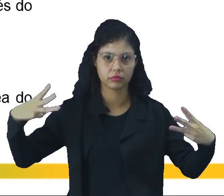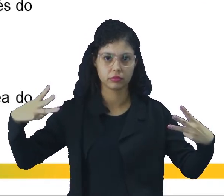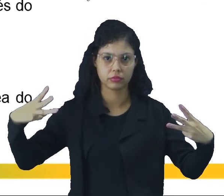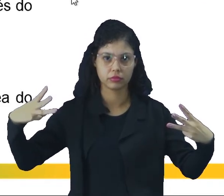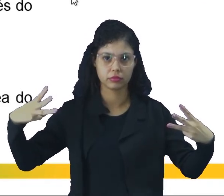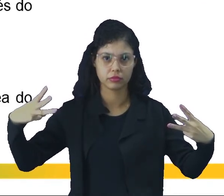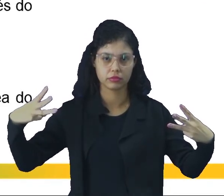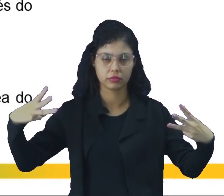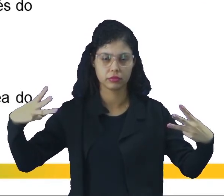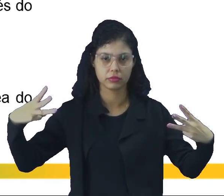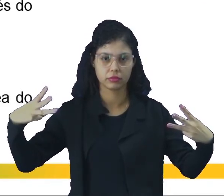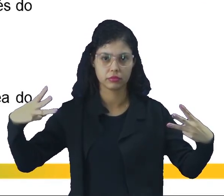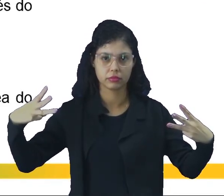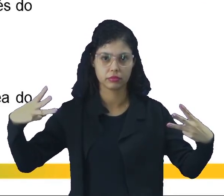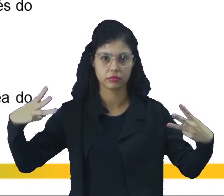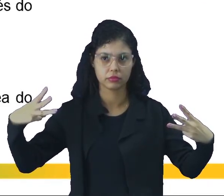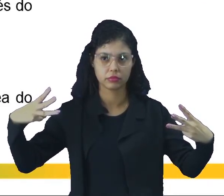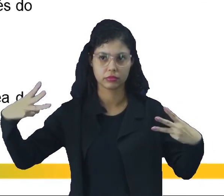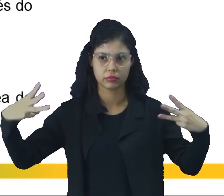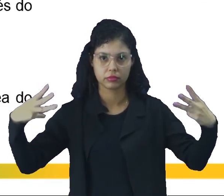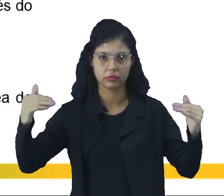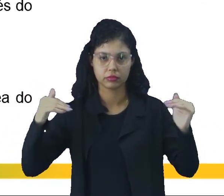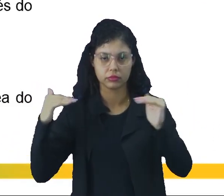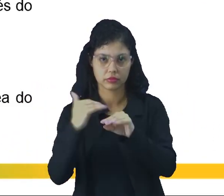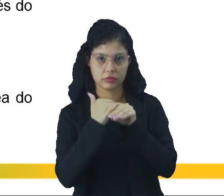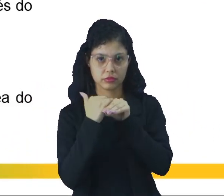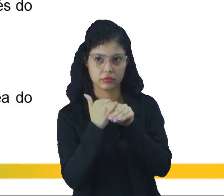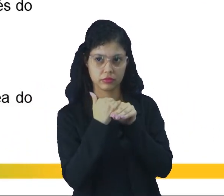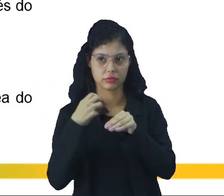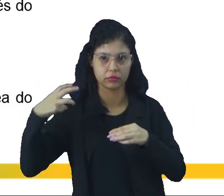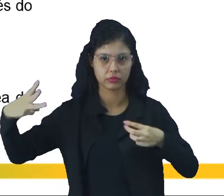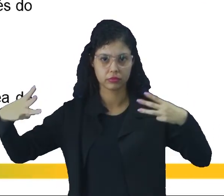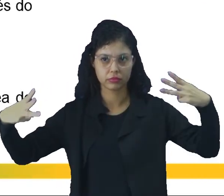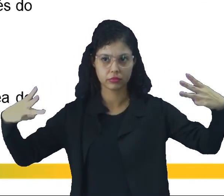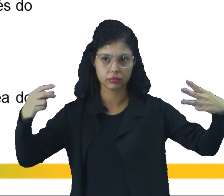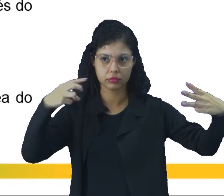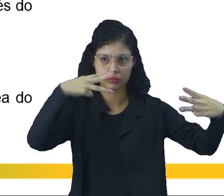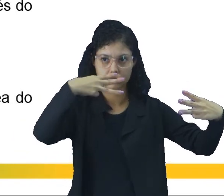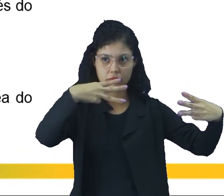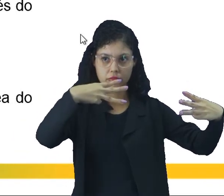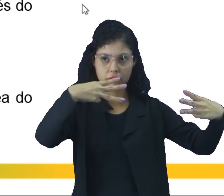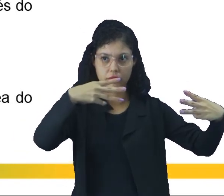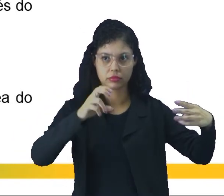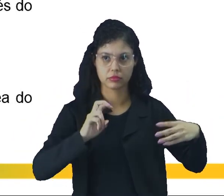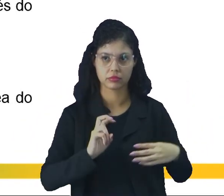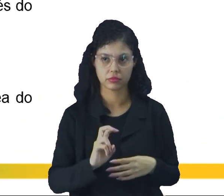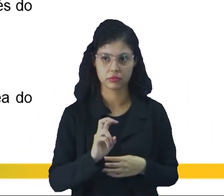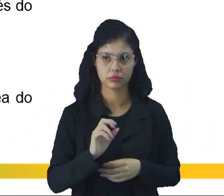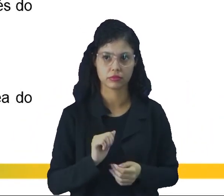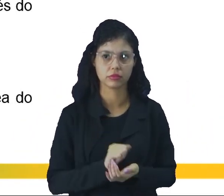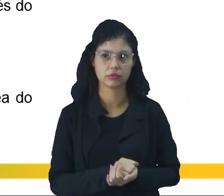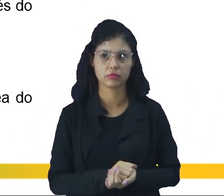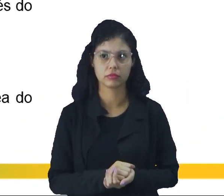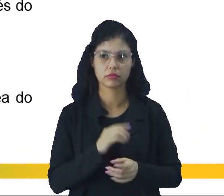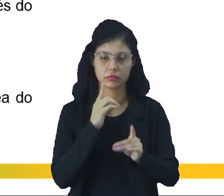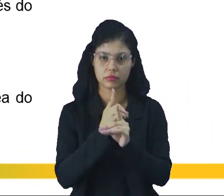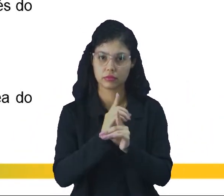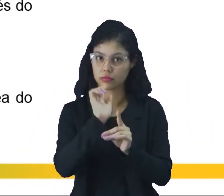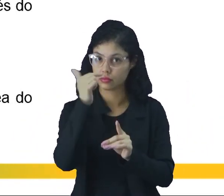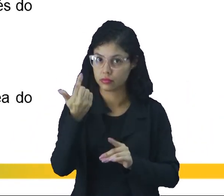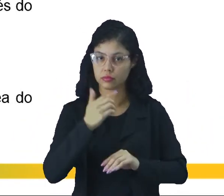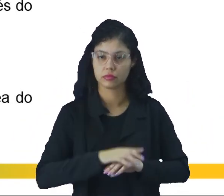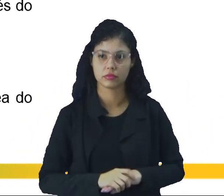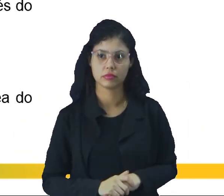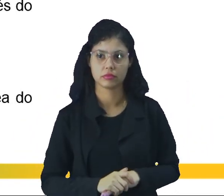ó, esses lados são iguais. Se aqui é 3 e aqui é 5, eu vou achar esse outro